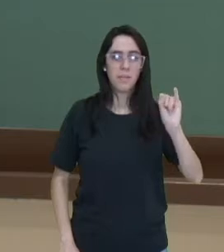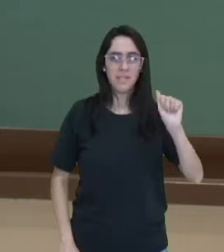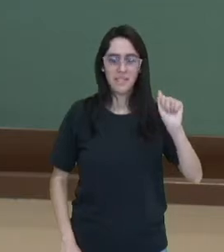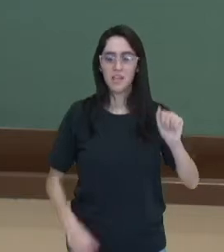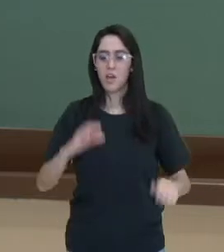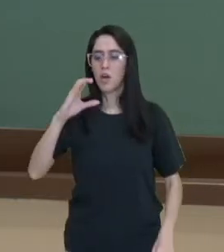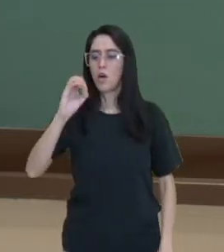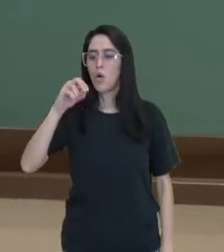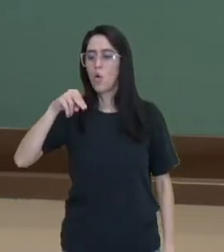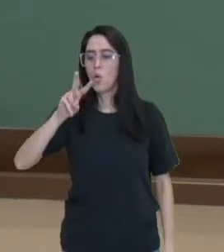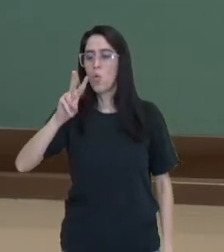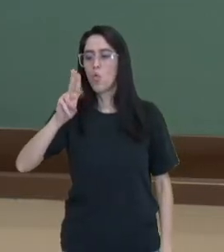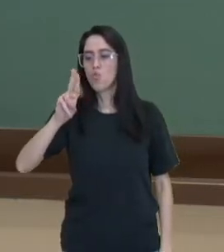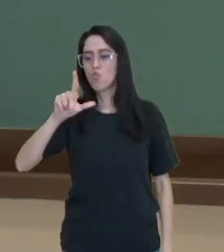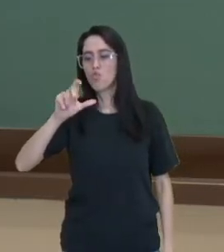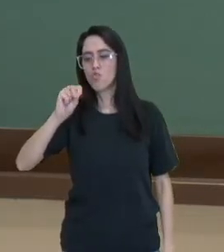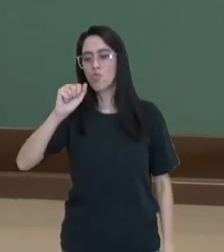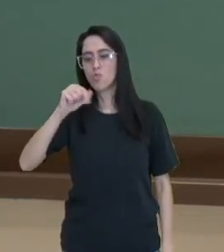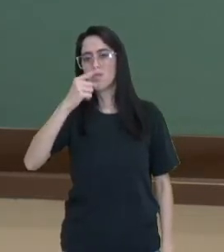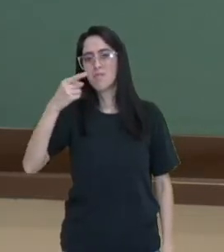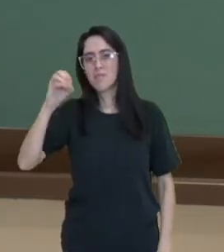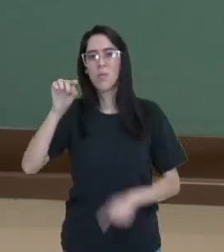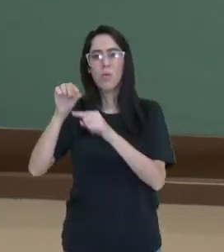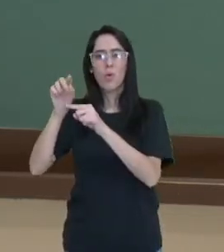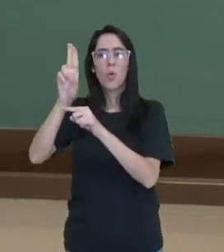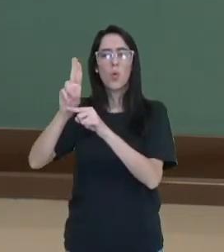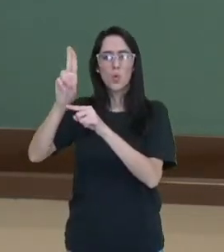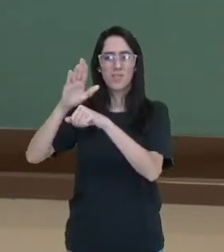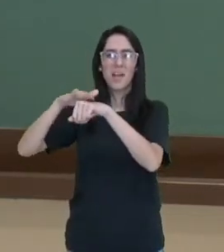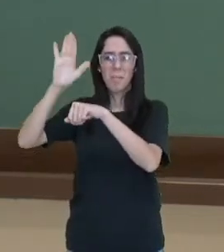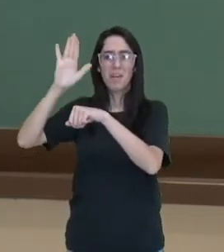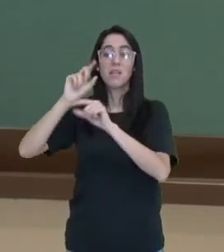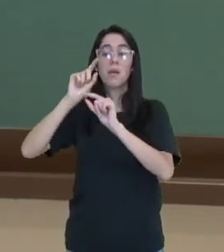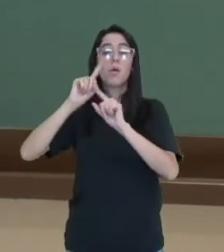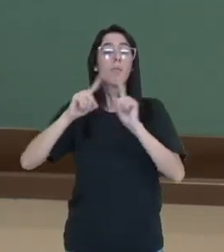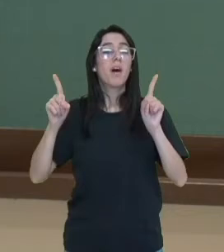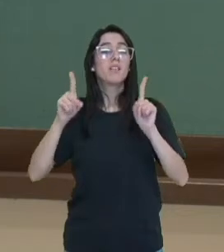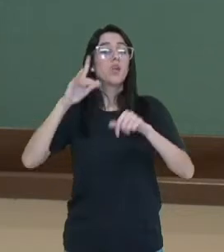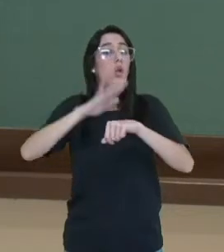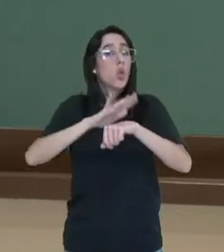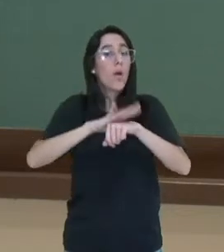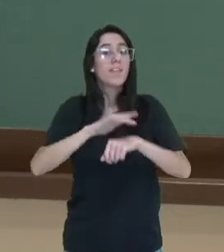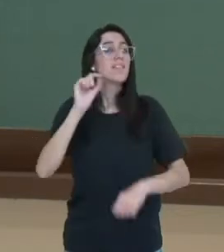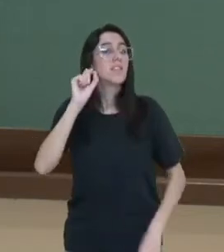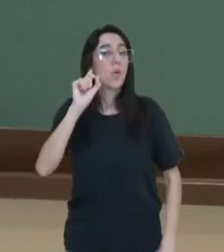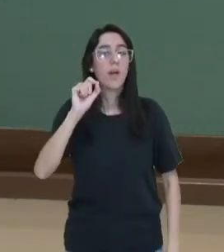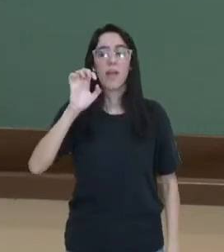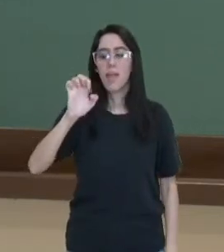mais popular do ataque epilético, da doença epilepsia. O